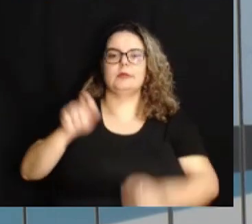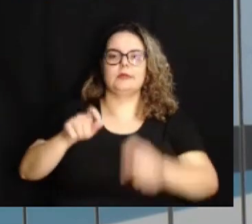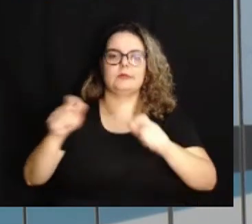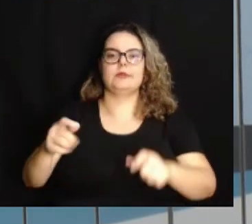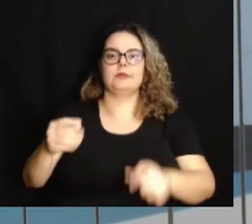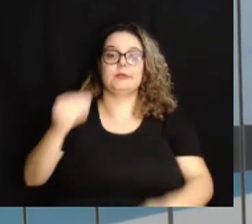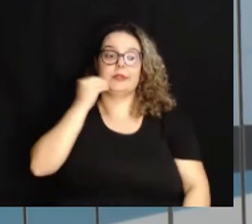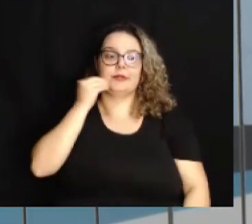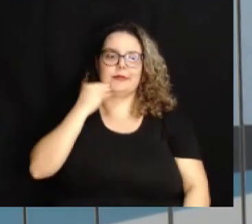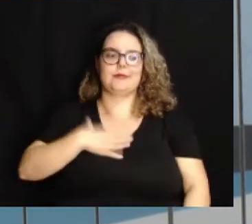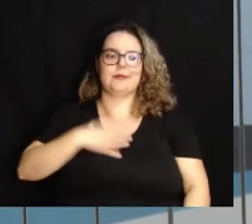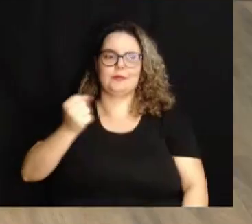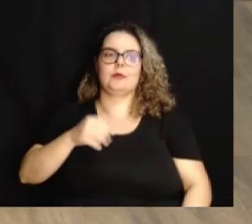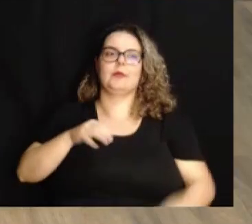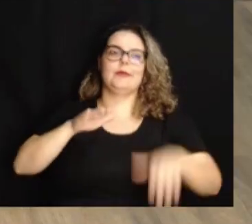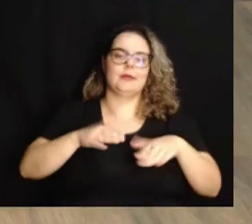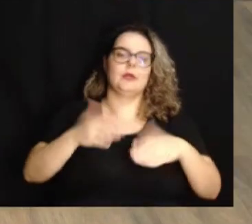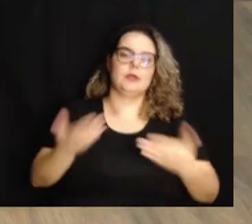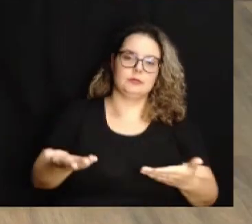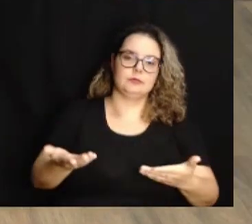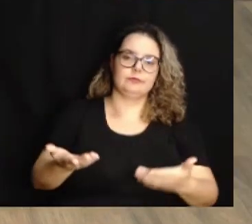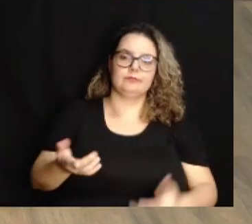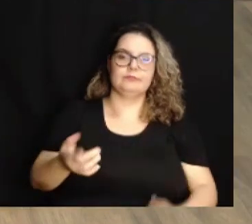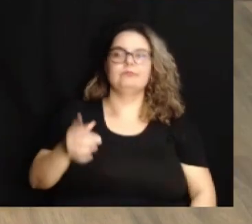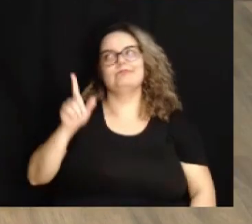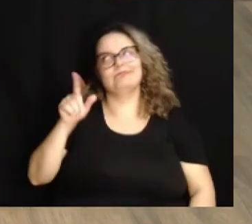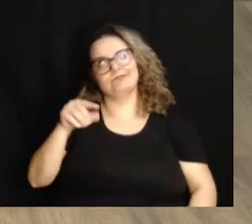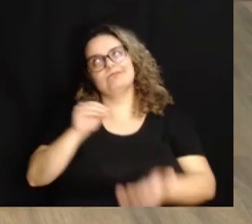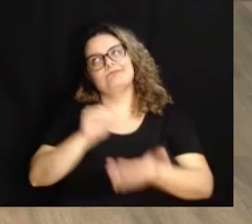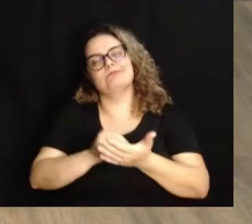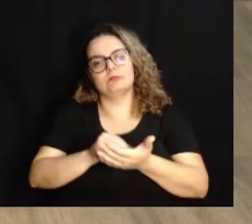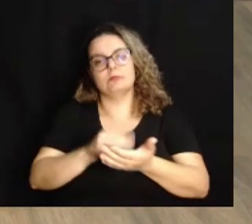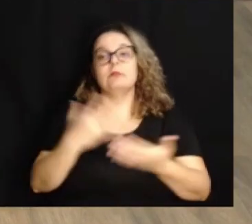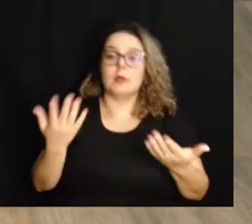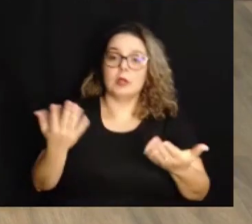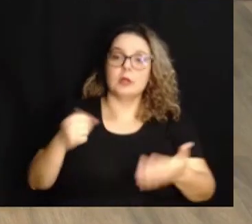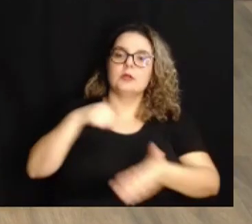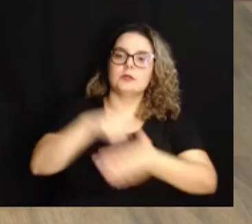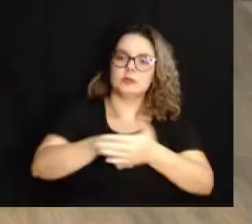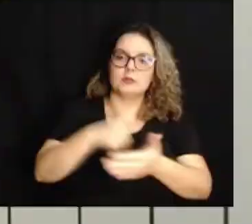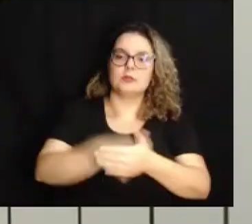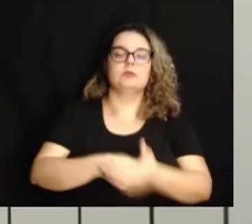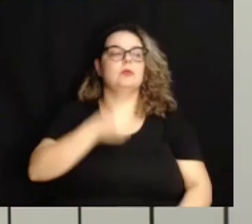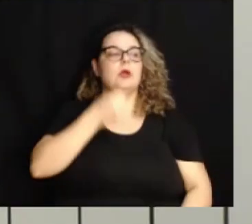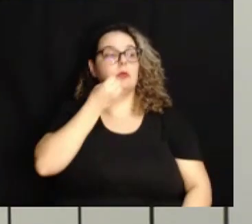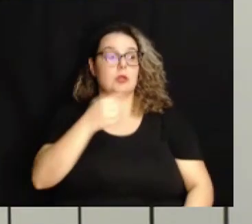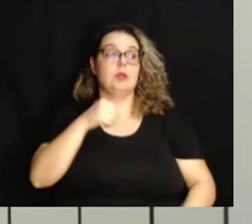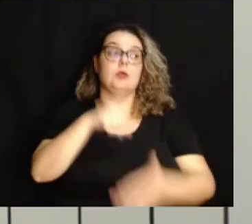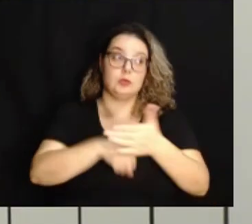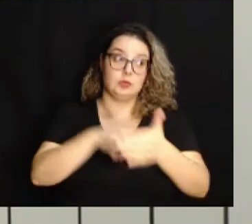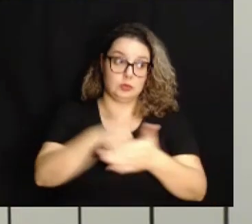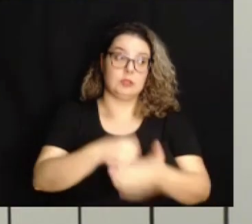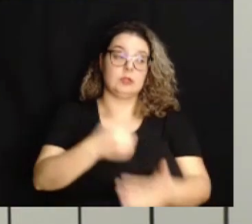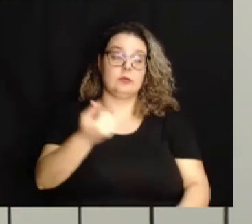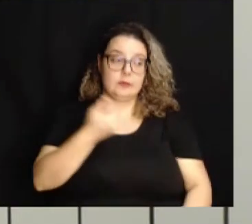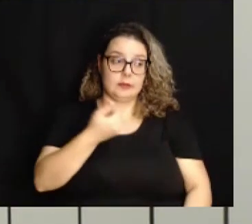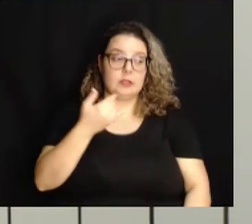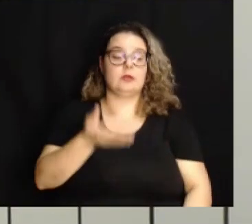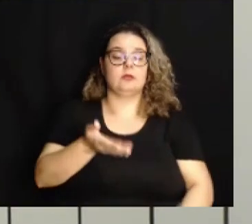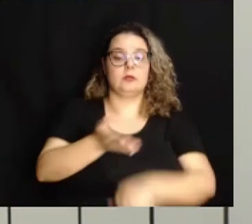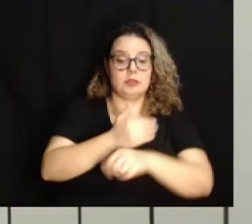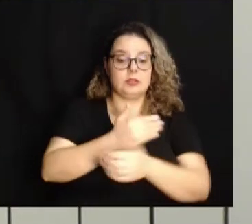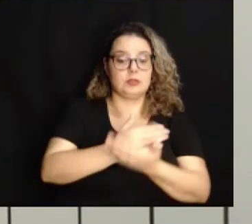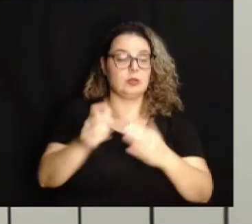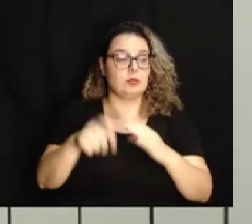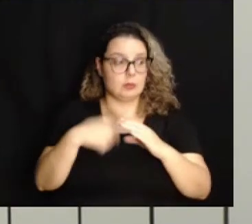ainda, infelizmente, é um desfalque. Mas nós estamos na luta, né? Muito bem. Luta essa que você havia me dito aqui antes de iniciarmos o programa,